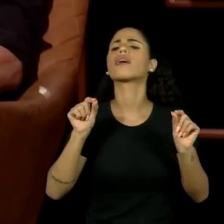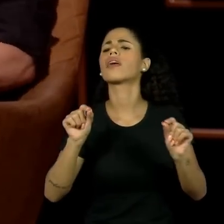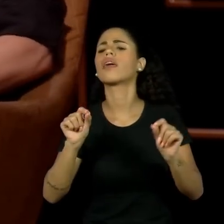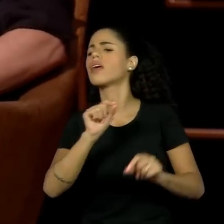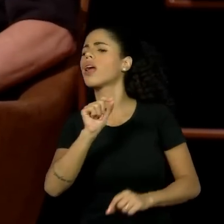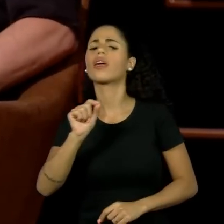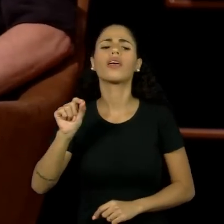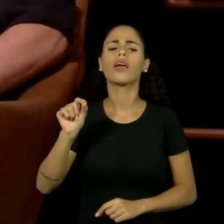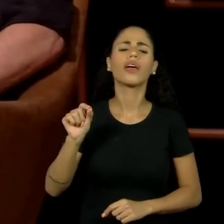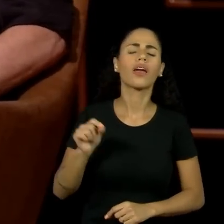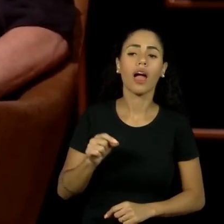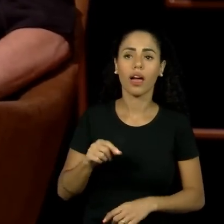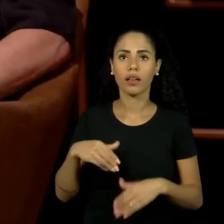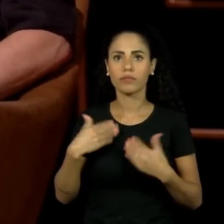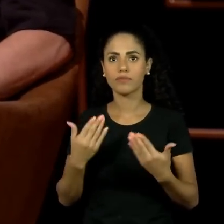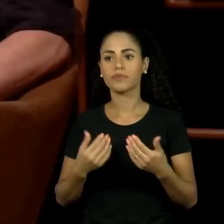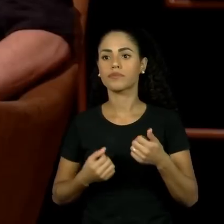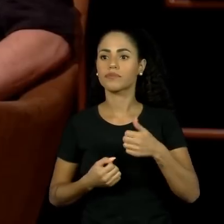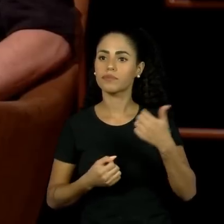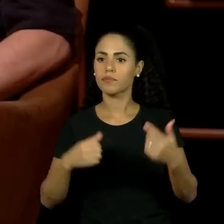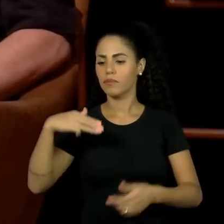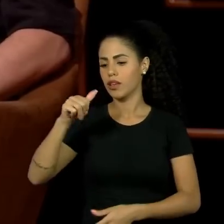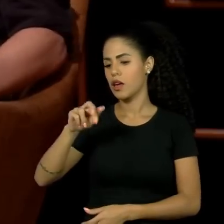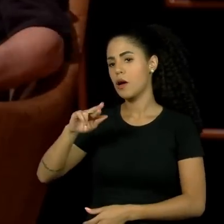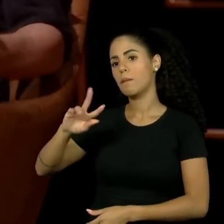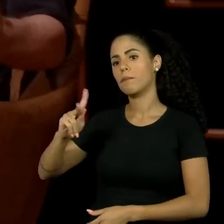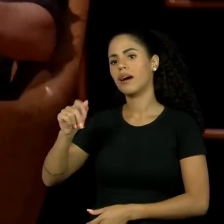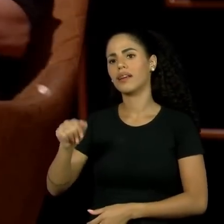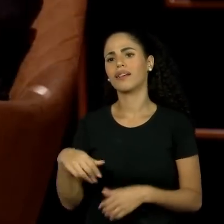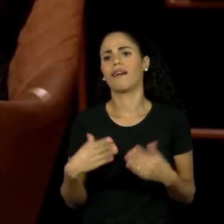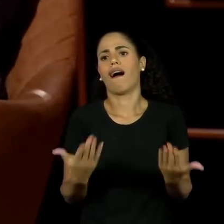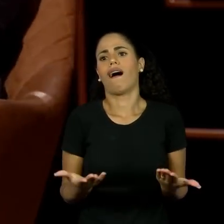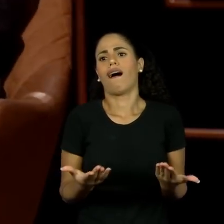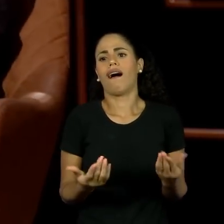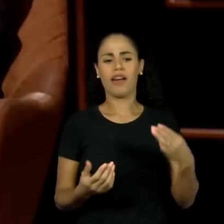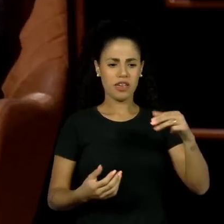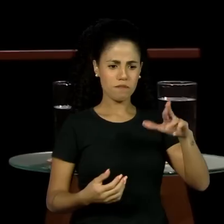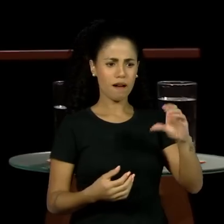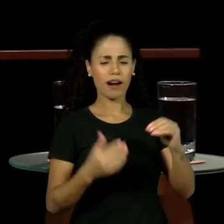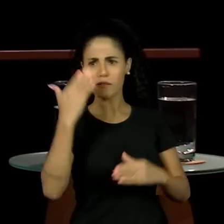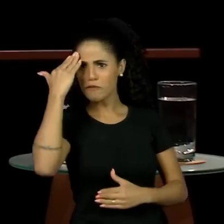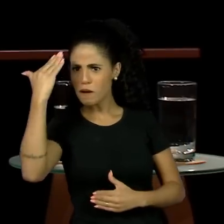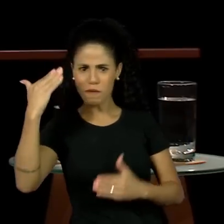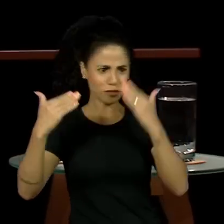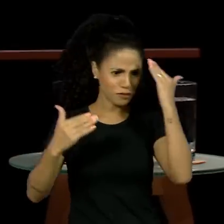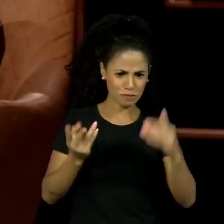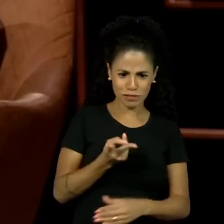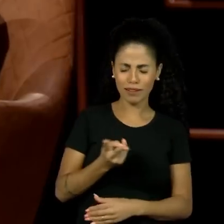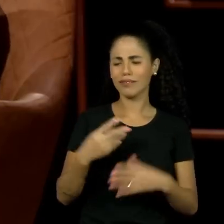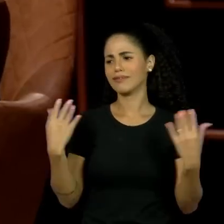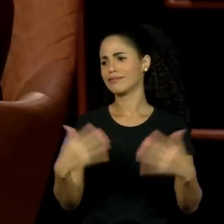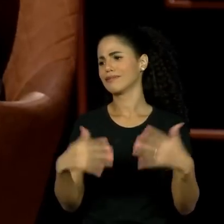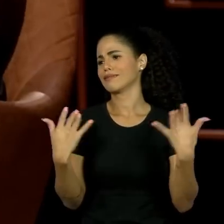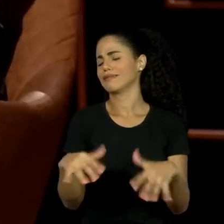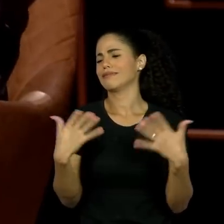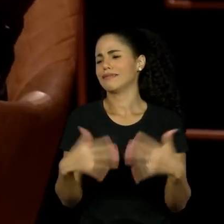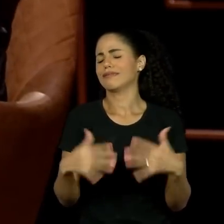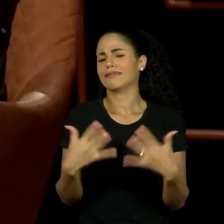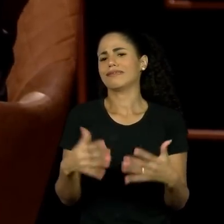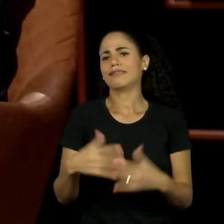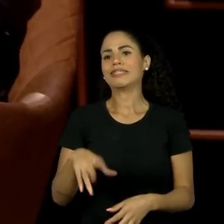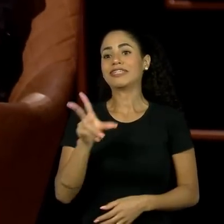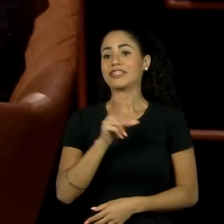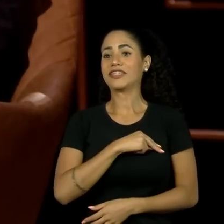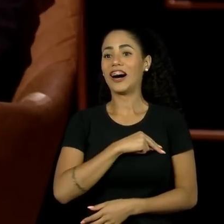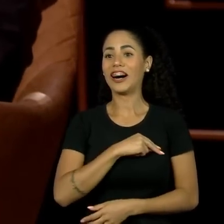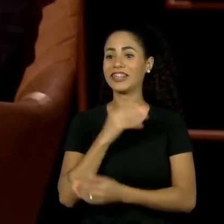núcleo, né? Ele falou, é Marília Pêra e Marco Nanini. Eu falei, não acredito. Olha o presente que eu ganho no